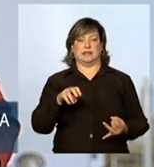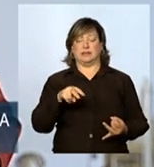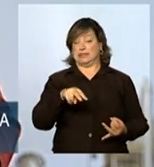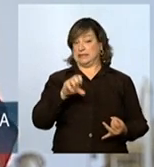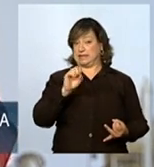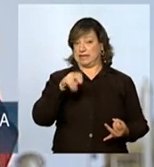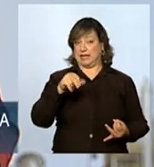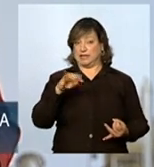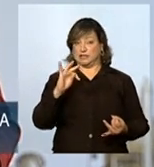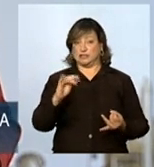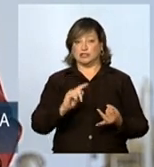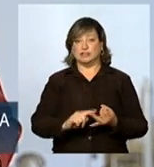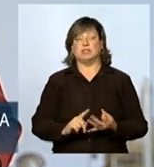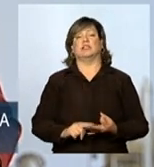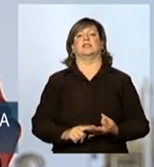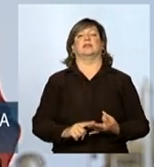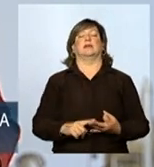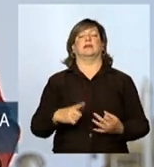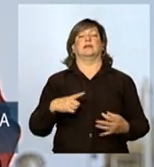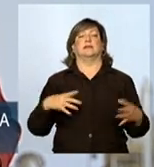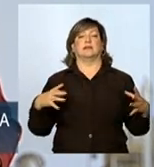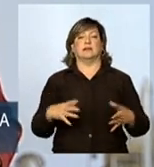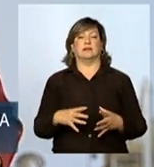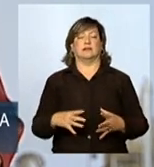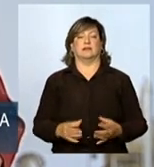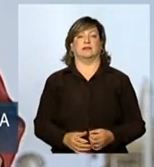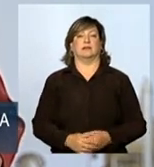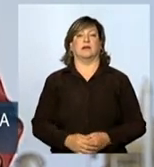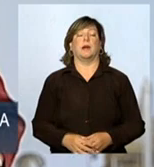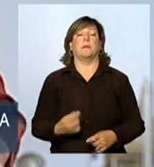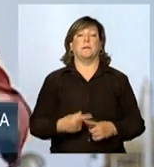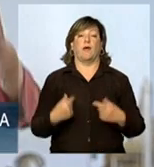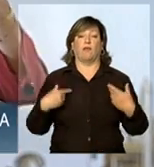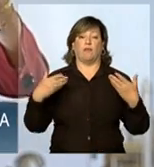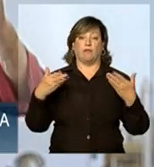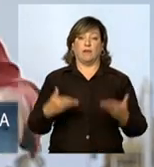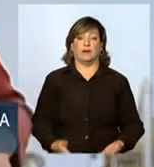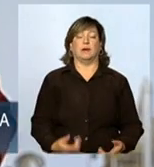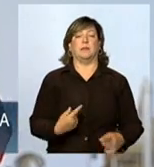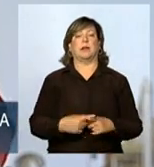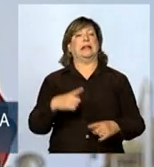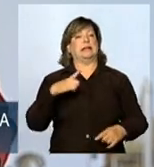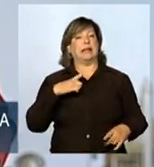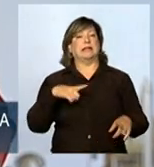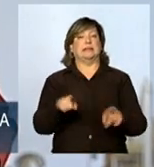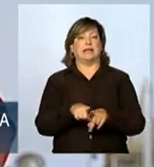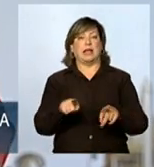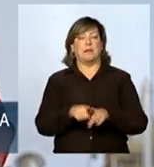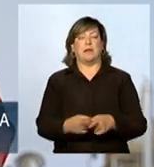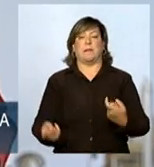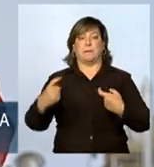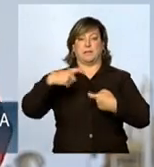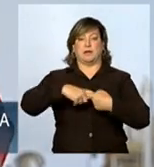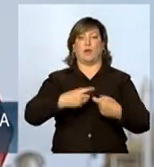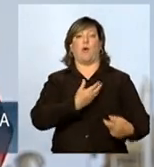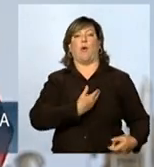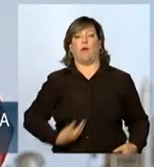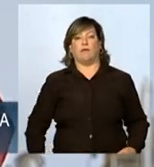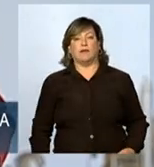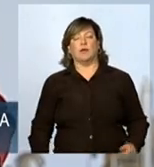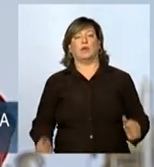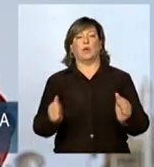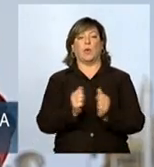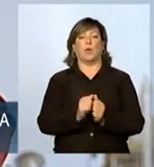SENAT. Venho porque também tem a parceria com o governo através